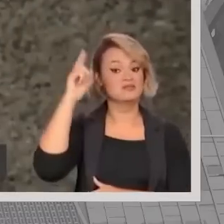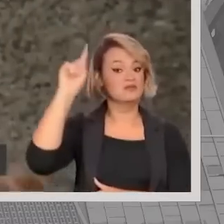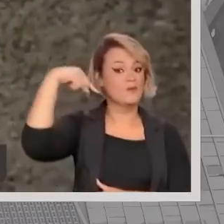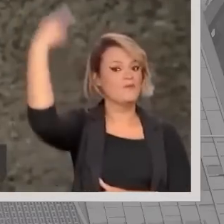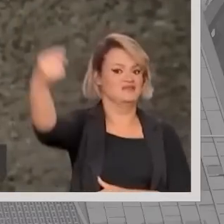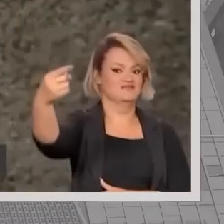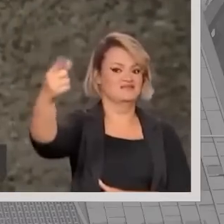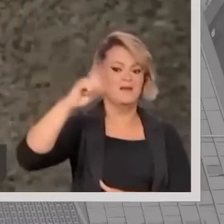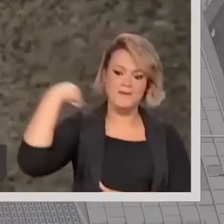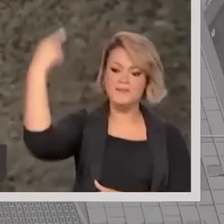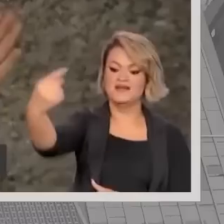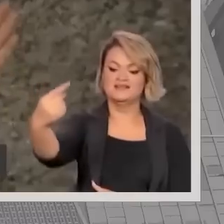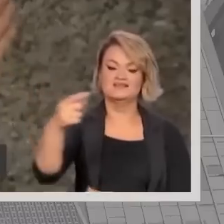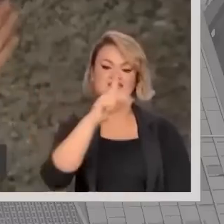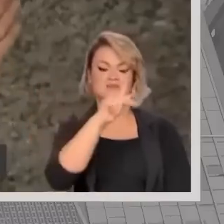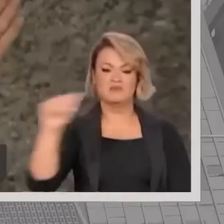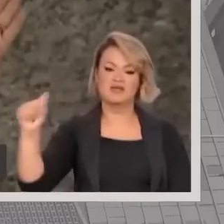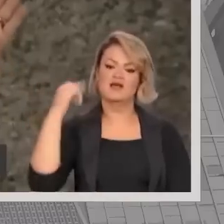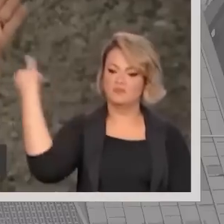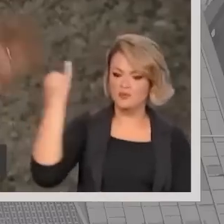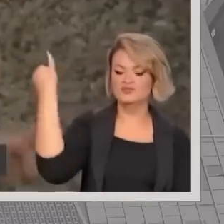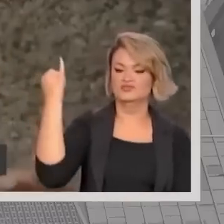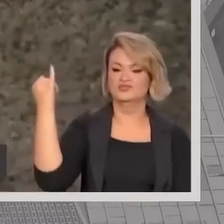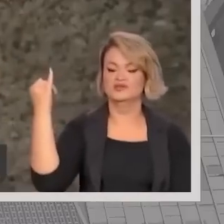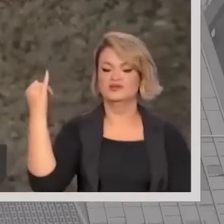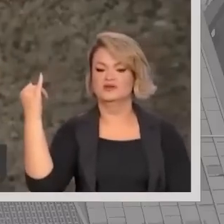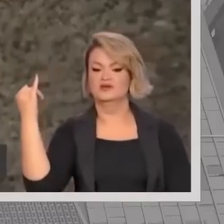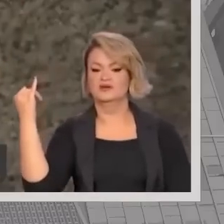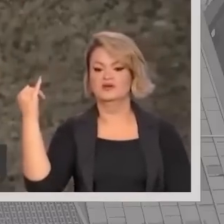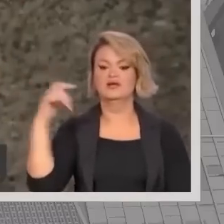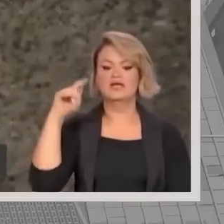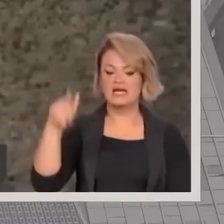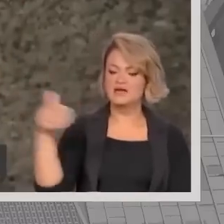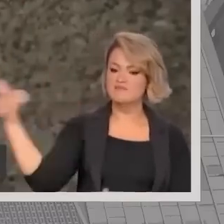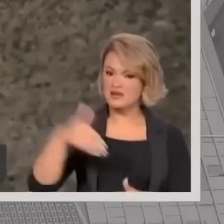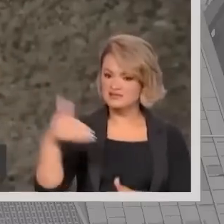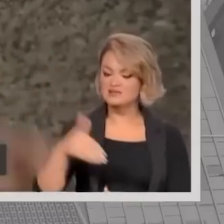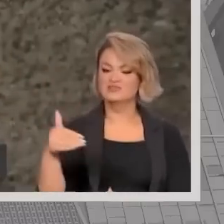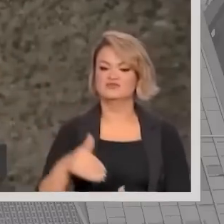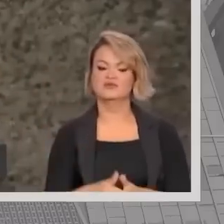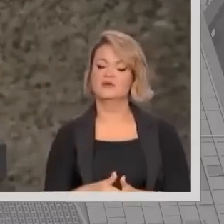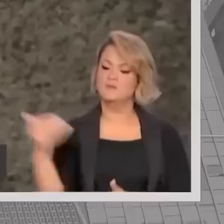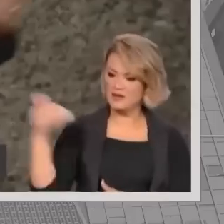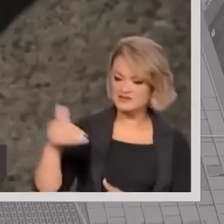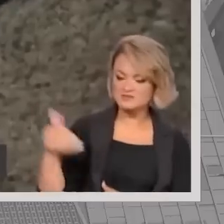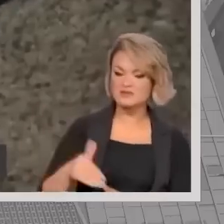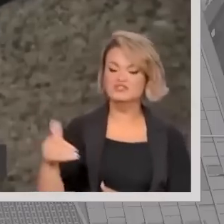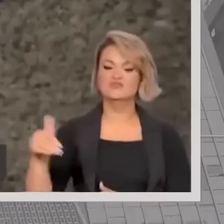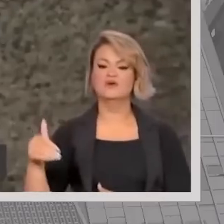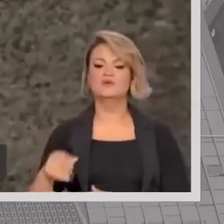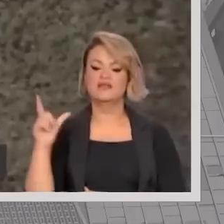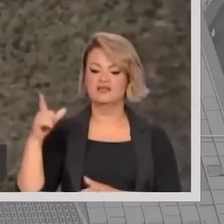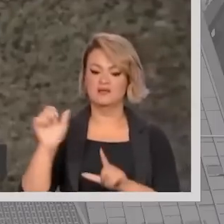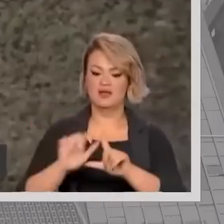A obra parada, corrupção, falta de deu recurso para... Deu errado por outras razões, não pela concepção do projeto Por que deu errado? Mas falta